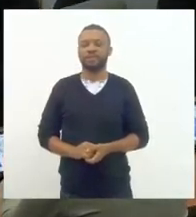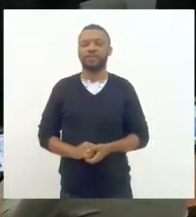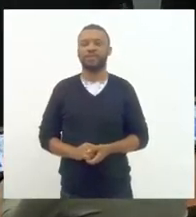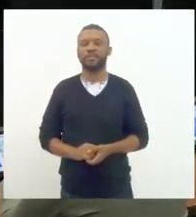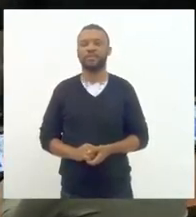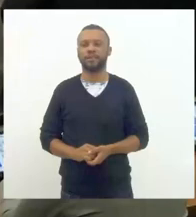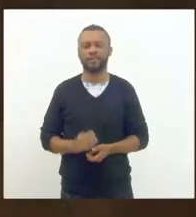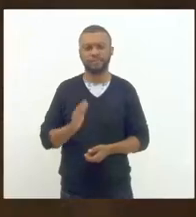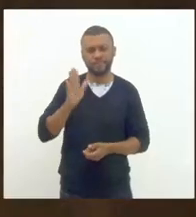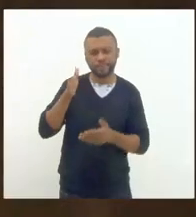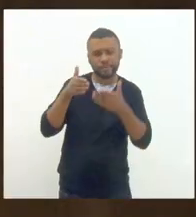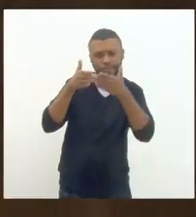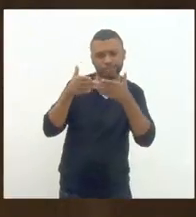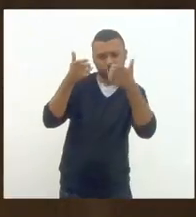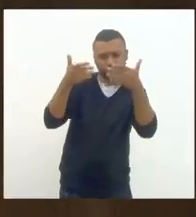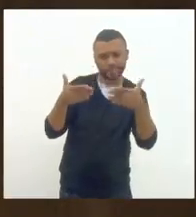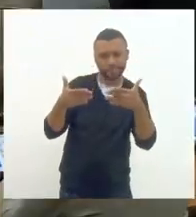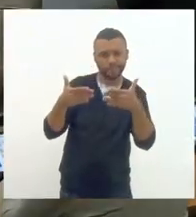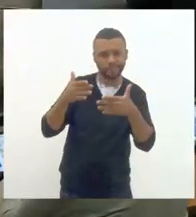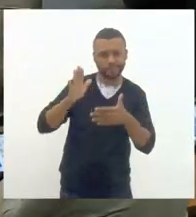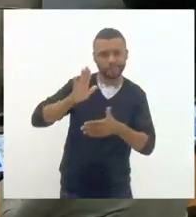Presidente, depois o senhor me dá um pela ordem.